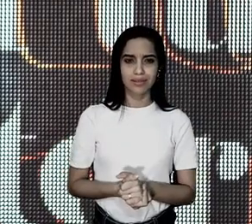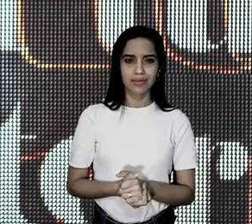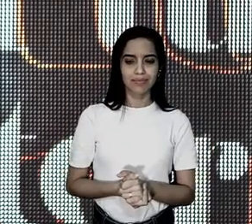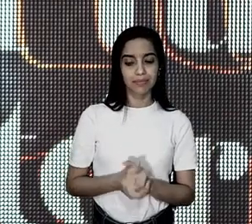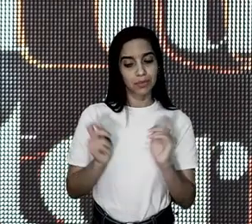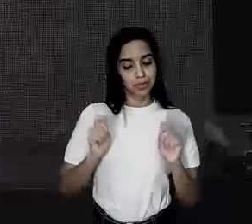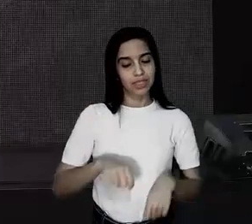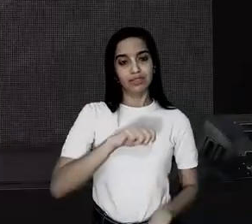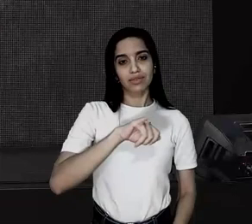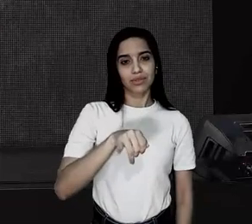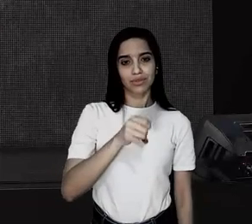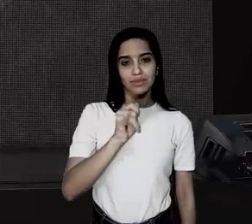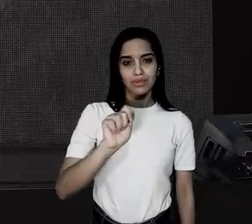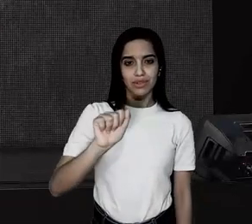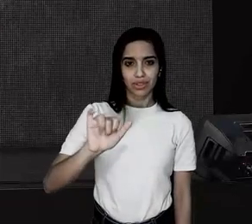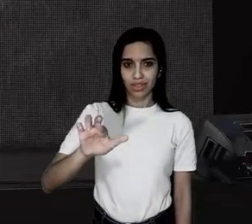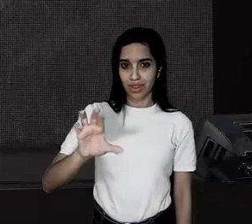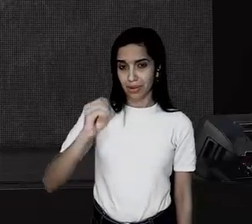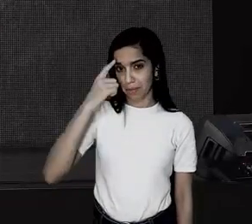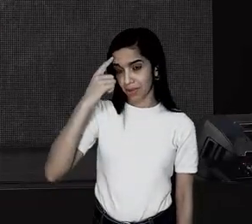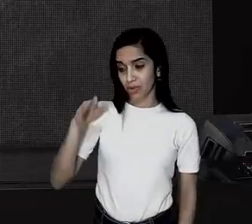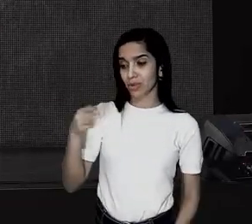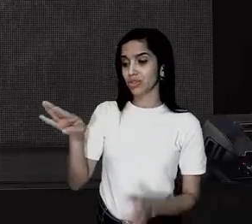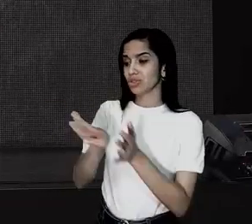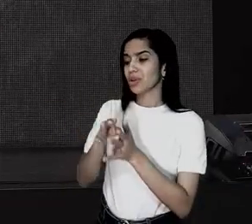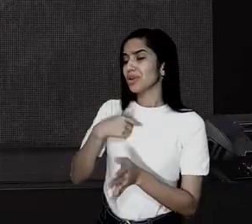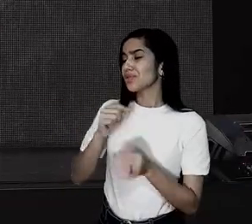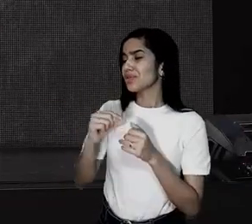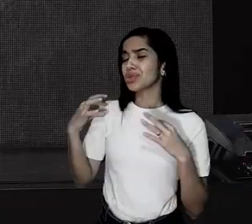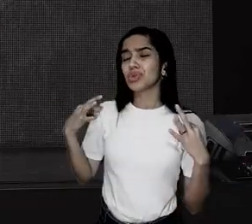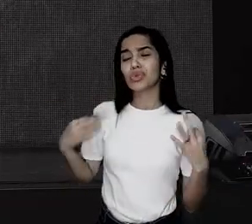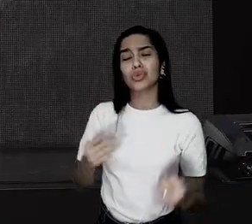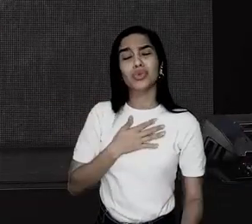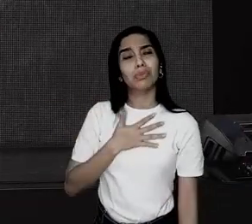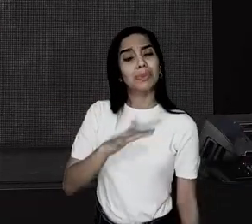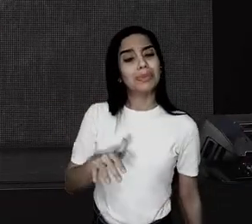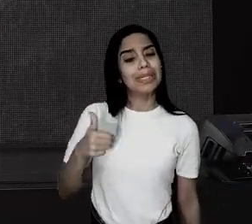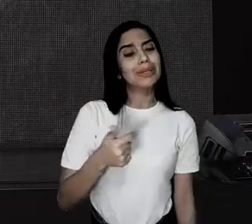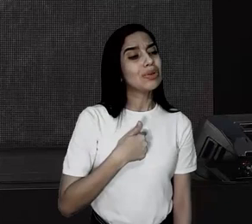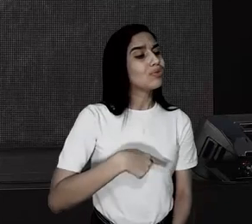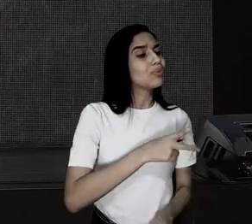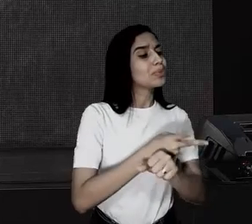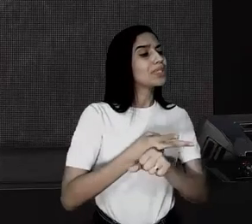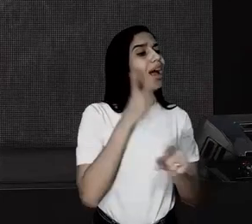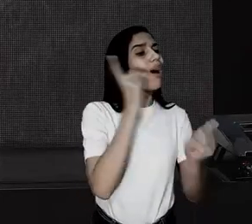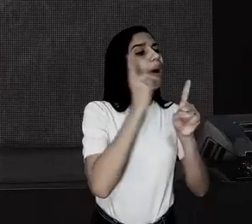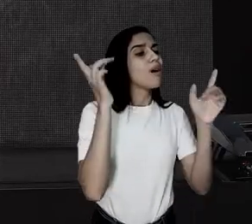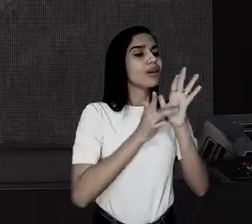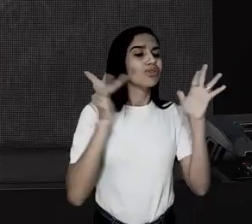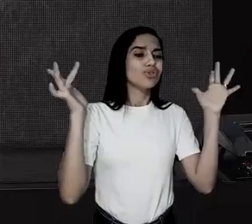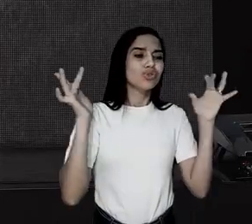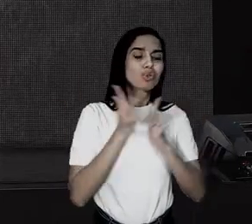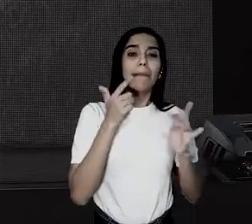Talvez Jairo tenha pensado isso. Quando ele chegou e ele falou, eu fiz de tudo, eu fiz o meu melhor, eu fui encontrar Jesus